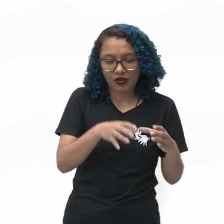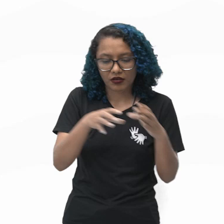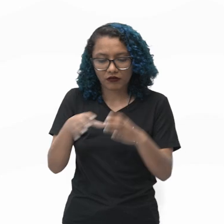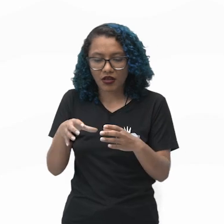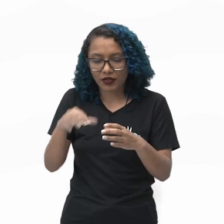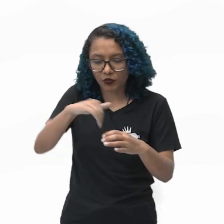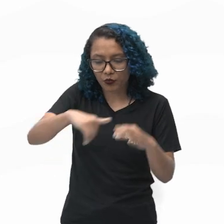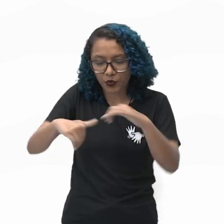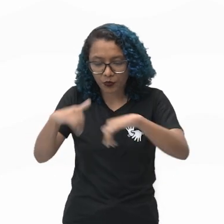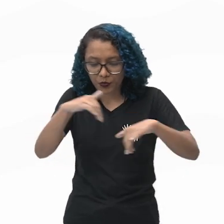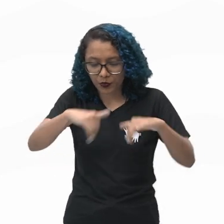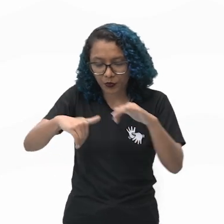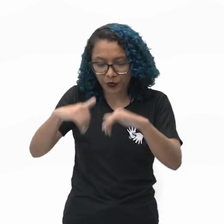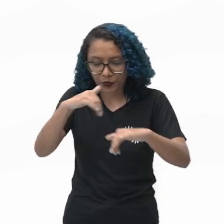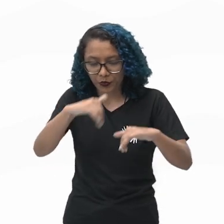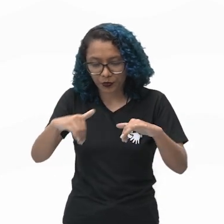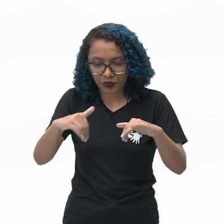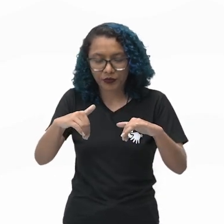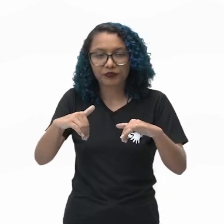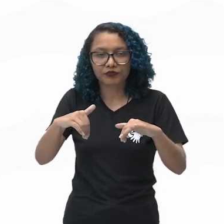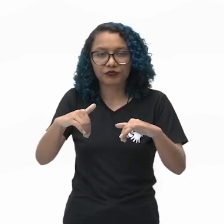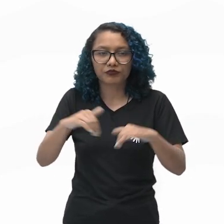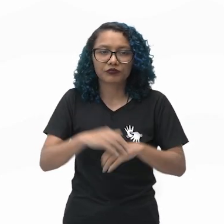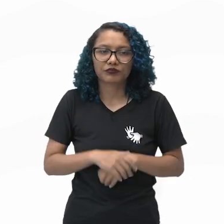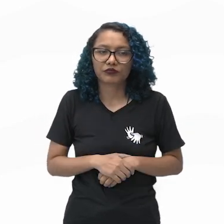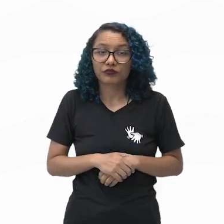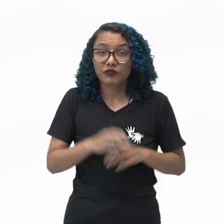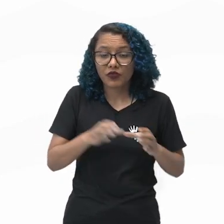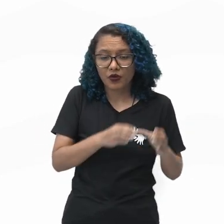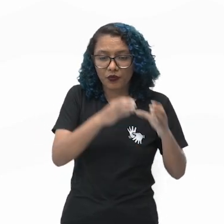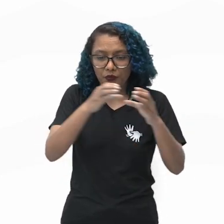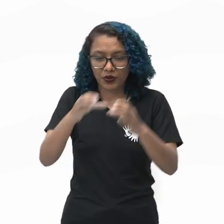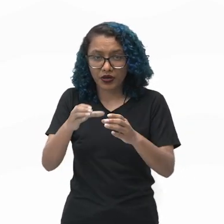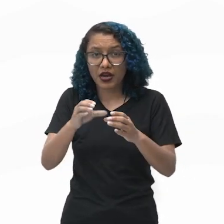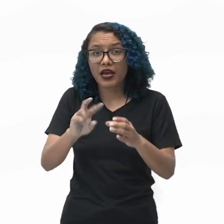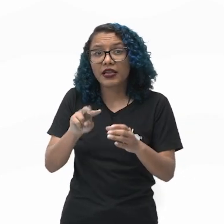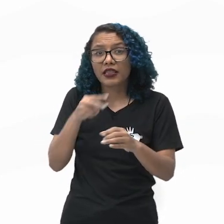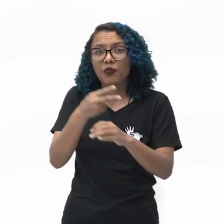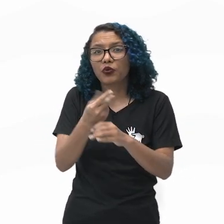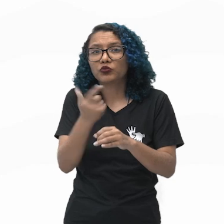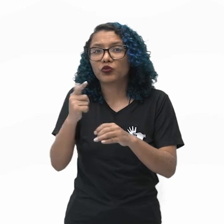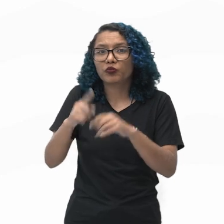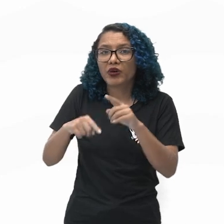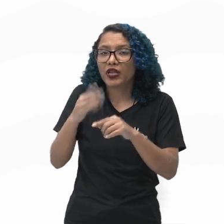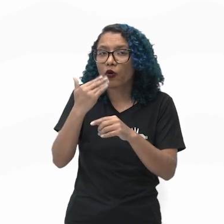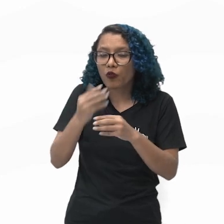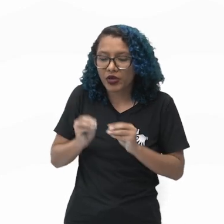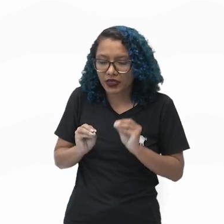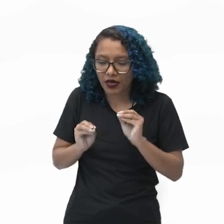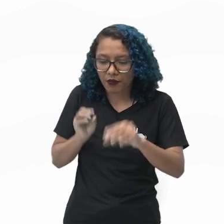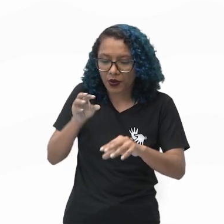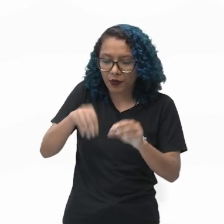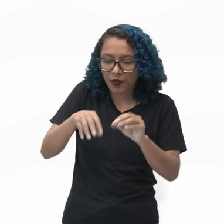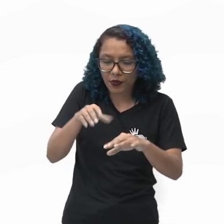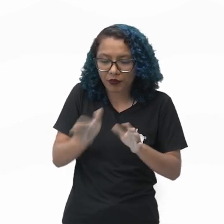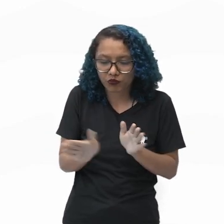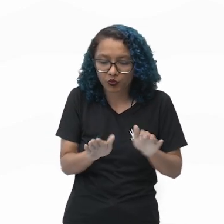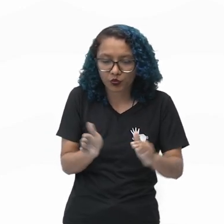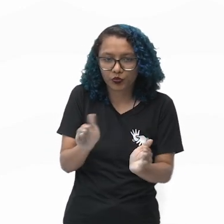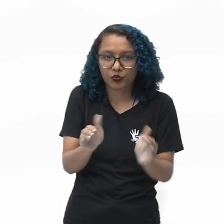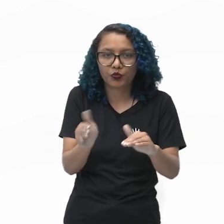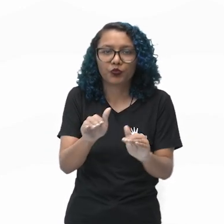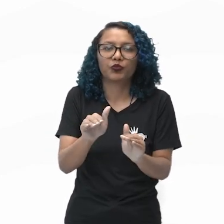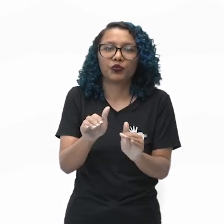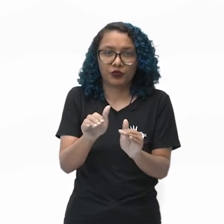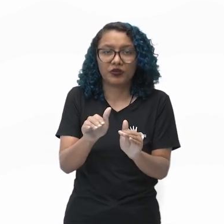um buraco e coloca a bananeira na ponta e no meio joga compostos orgânicos que vão estar ali, né, diariamente